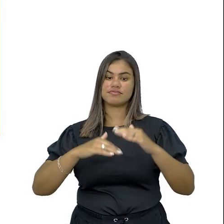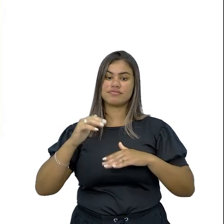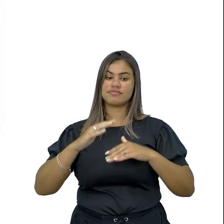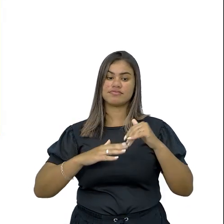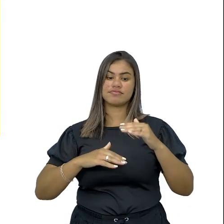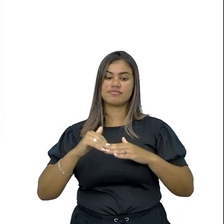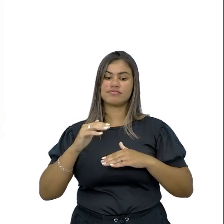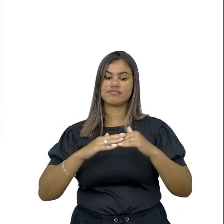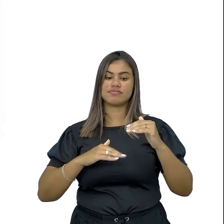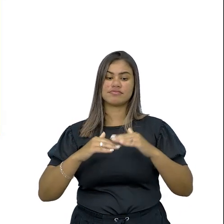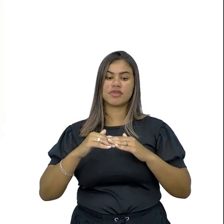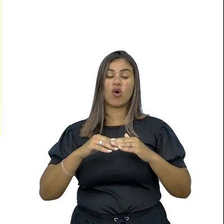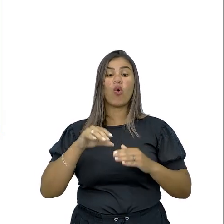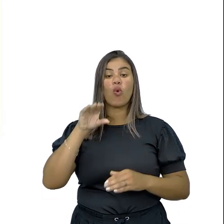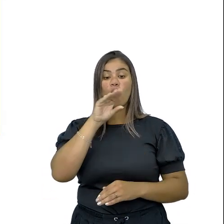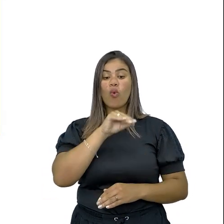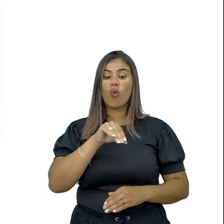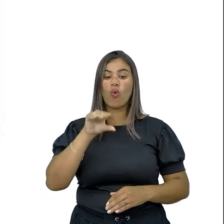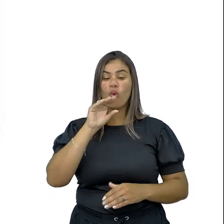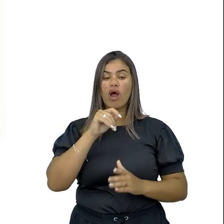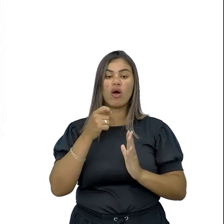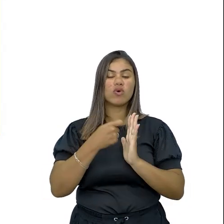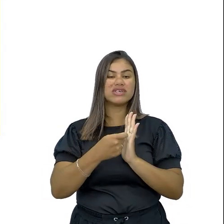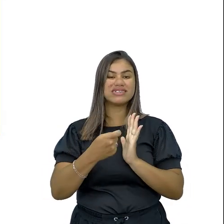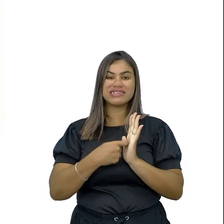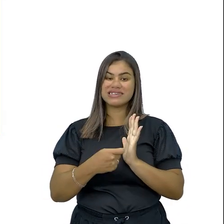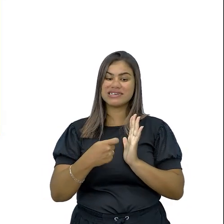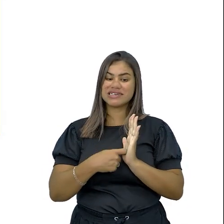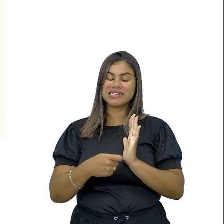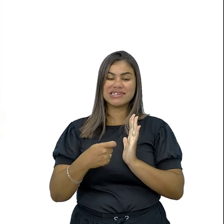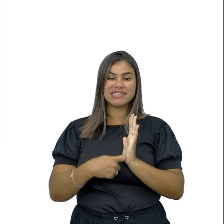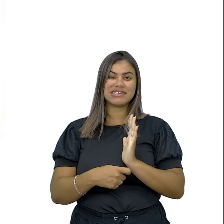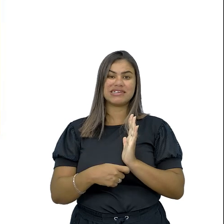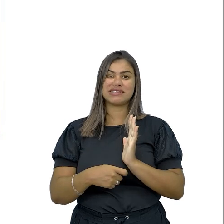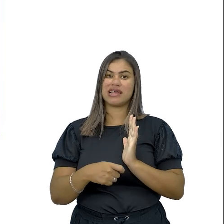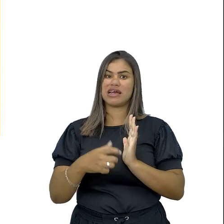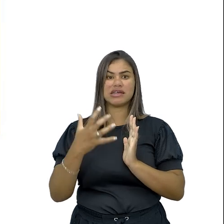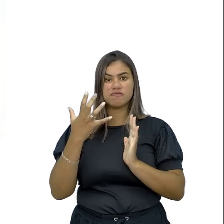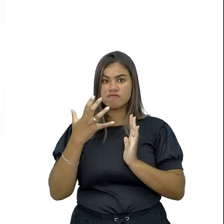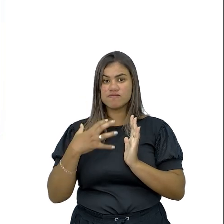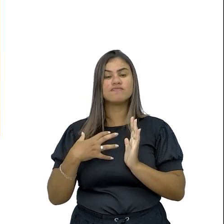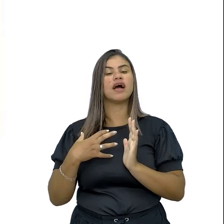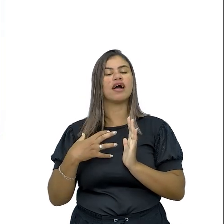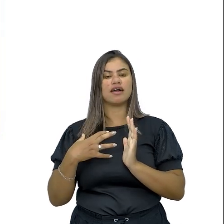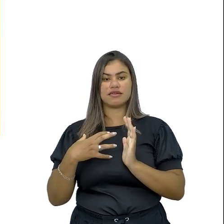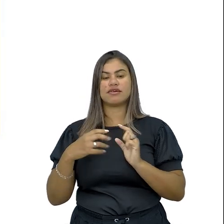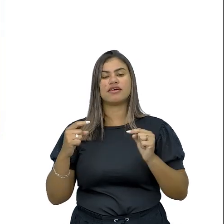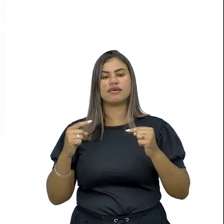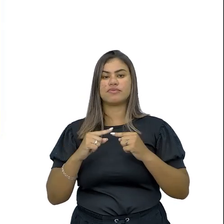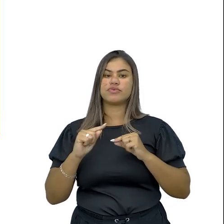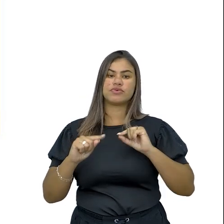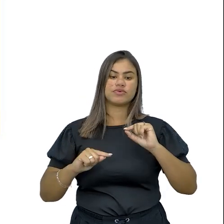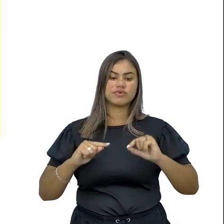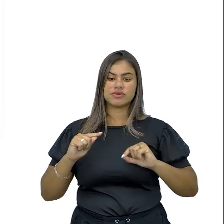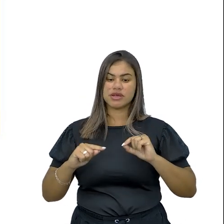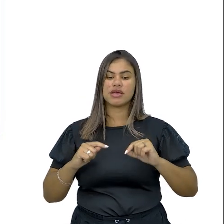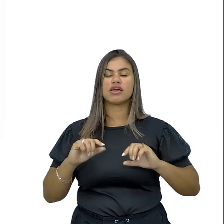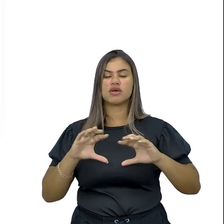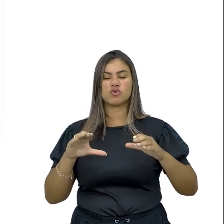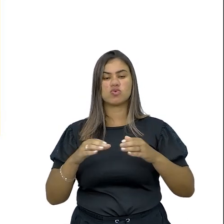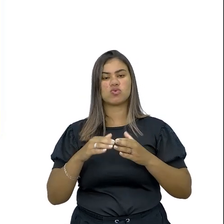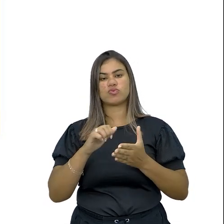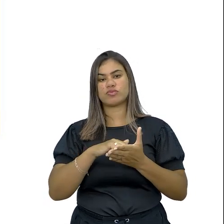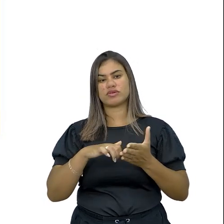elas são levadas a sério no momento, sobretudo, do trabalho em